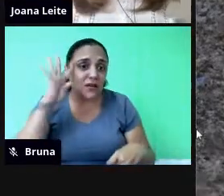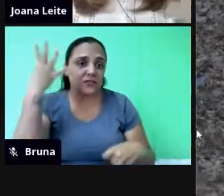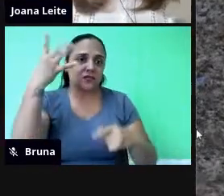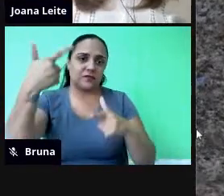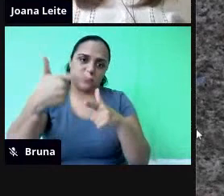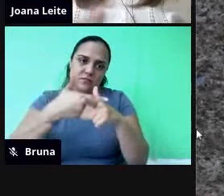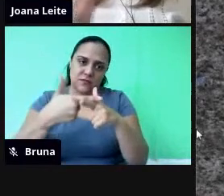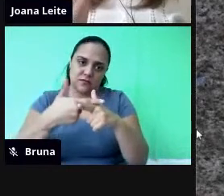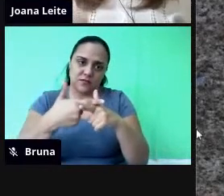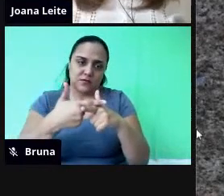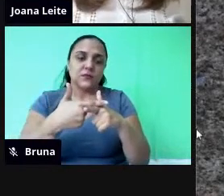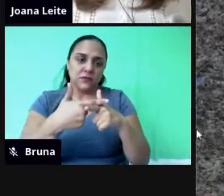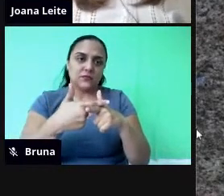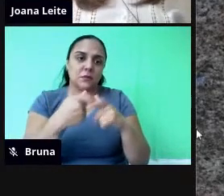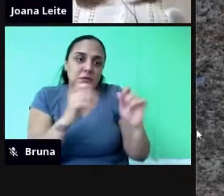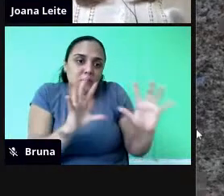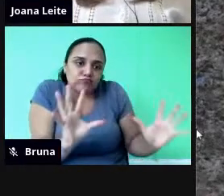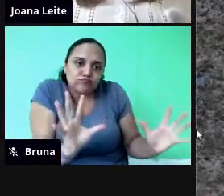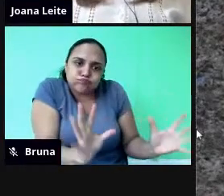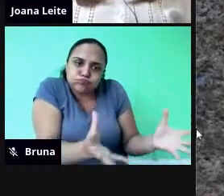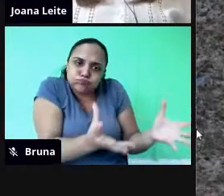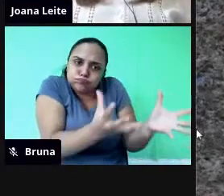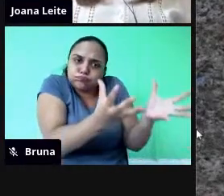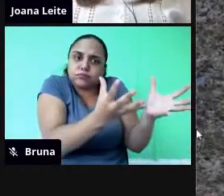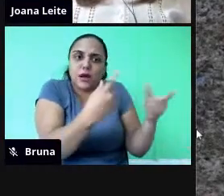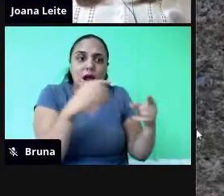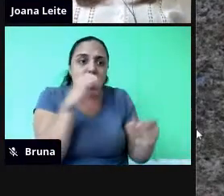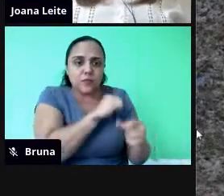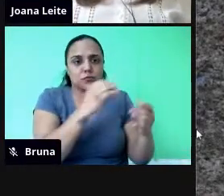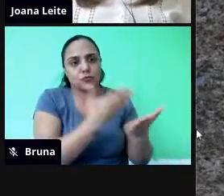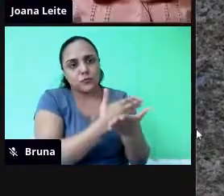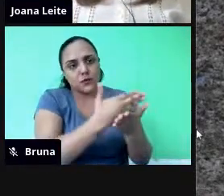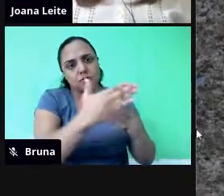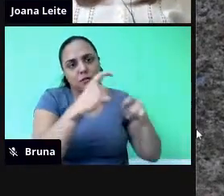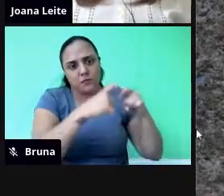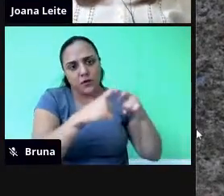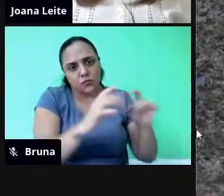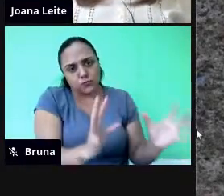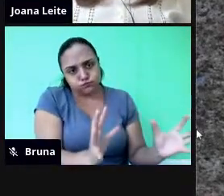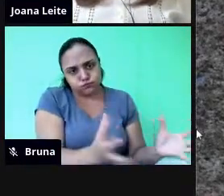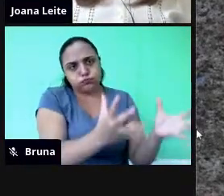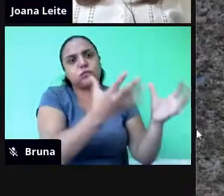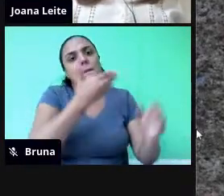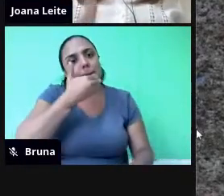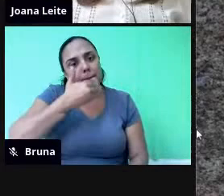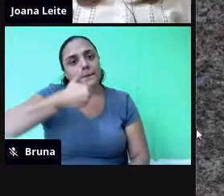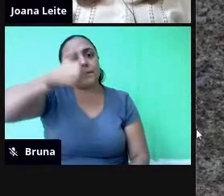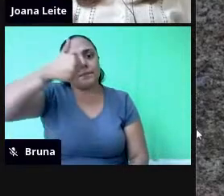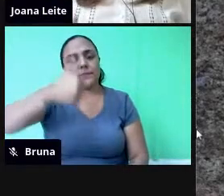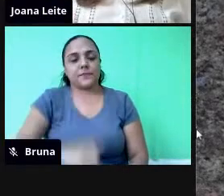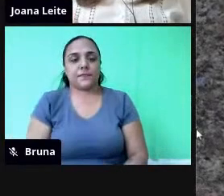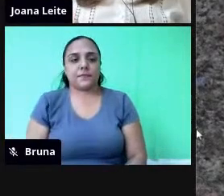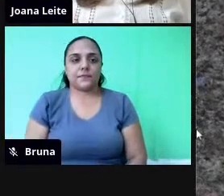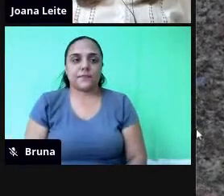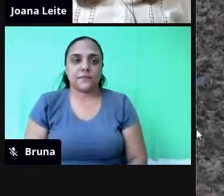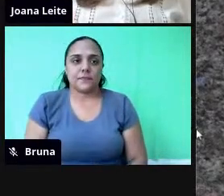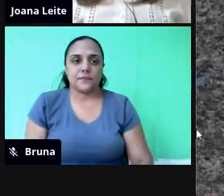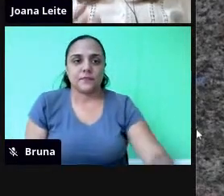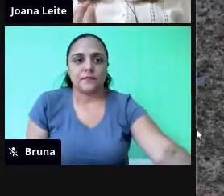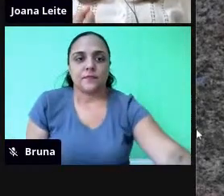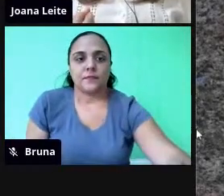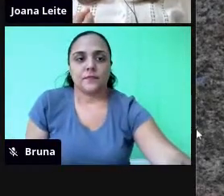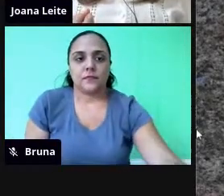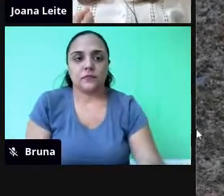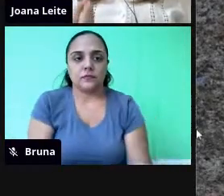para estimular, para começar a intervenção, quanto mais cedo, melhor vai ser para aquela criança. E aí eu chamo a atenção para a